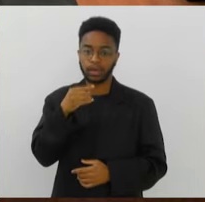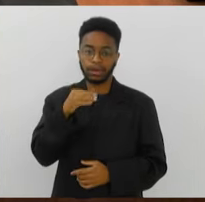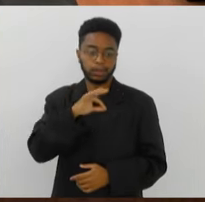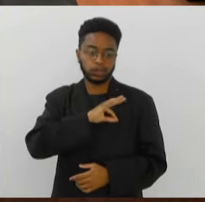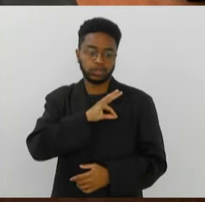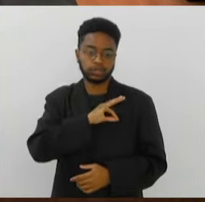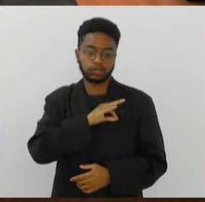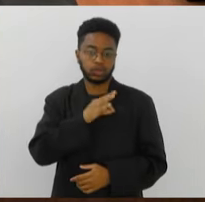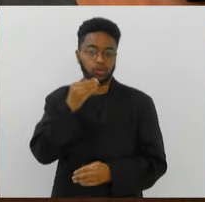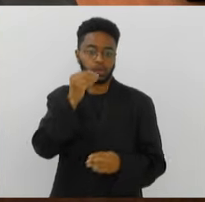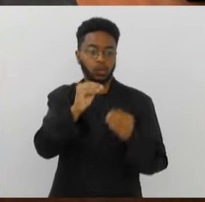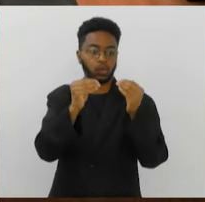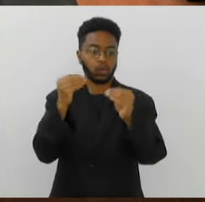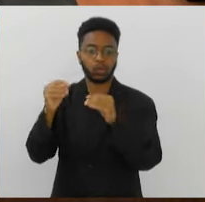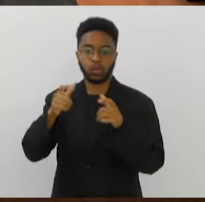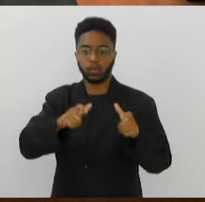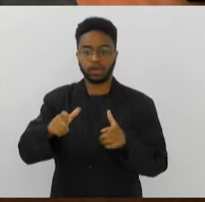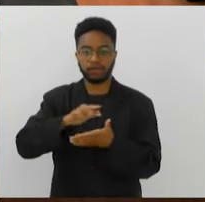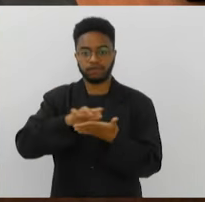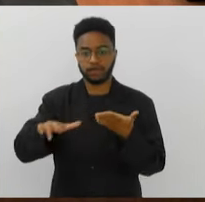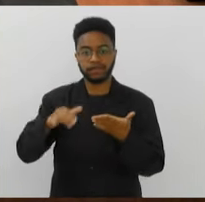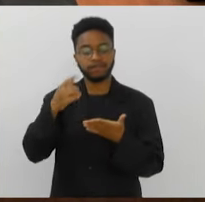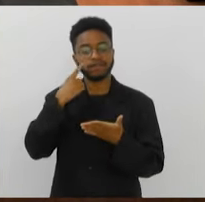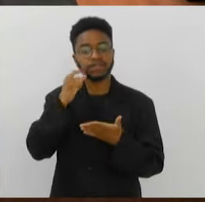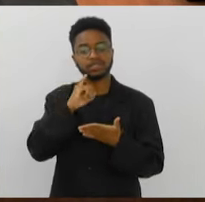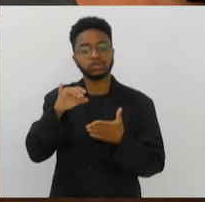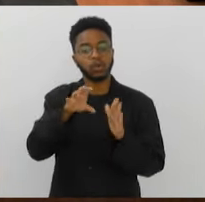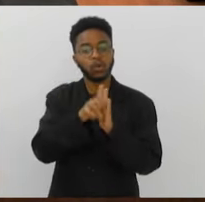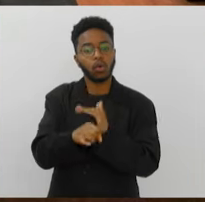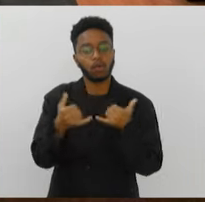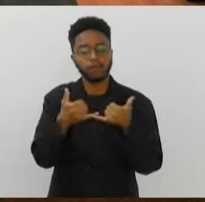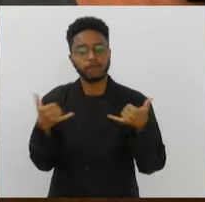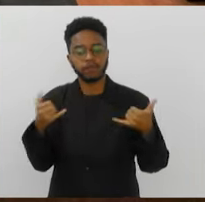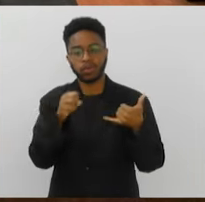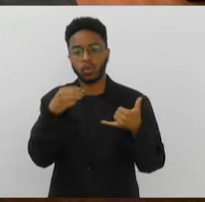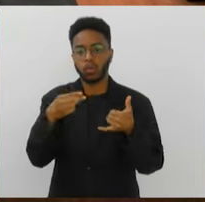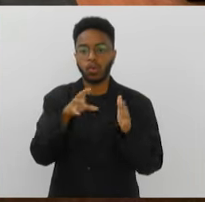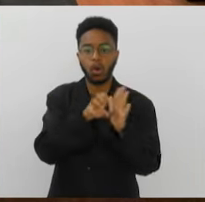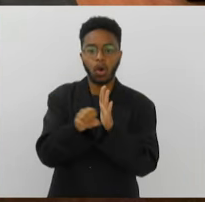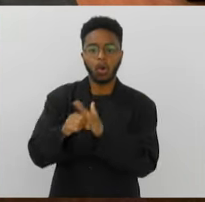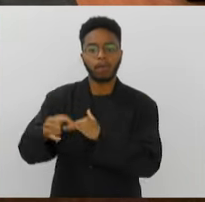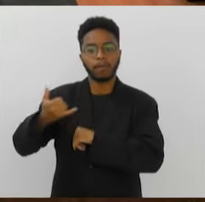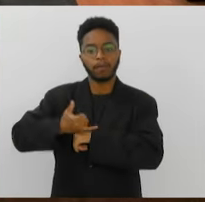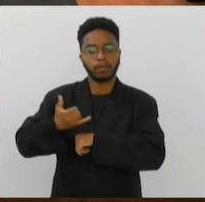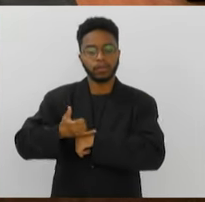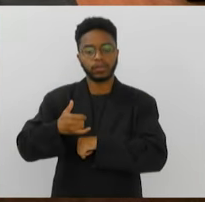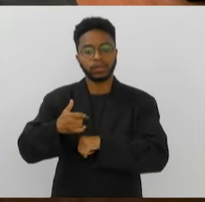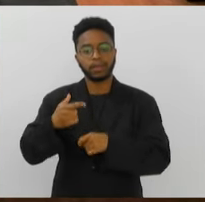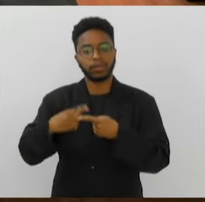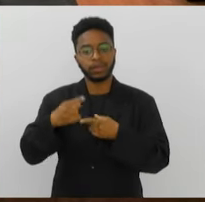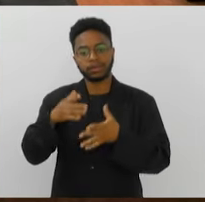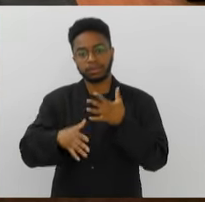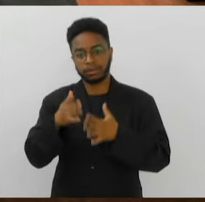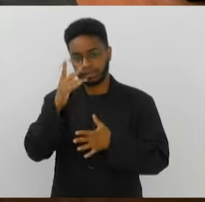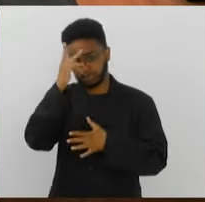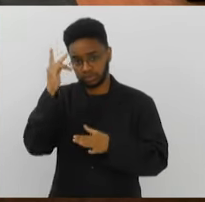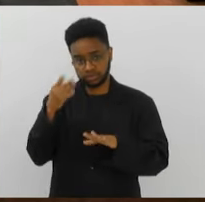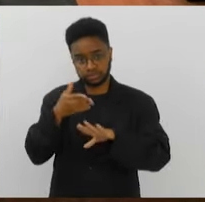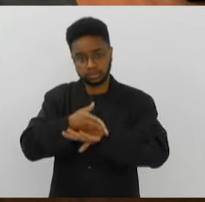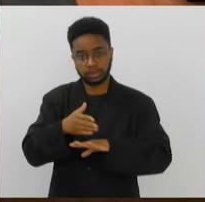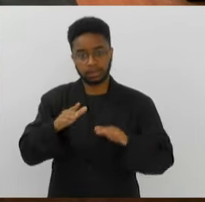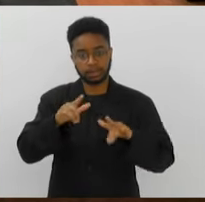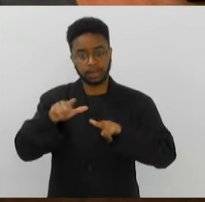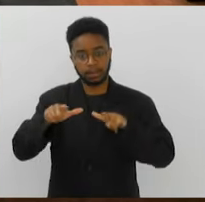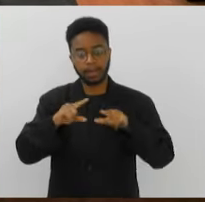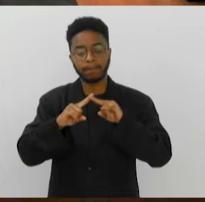cada esquina para ver furto de cabo, furto de metais que atrapalha o cidadão na hora de se deslocar para o seu trabalho. Mas você tem como